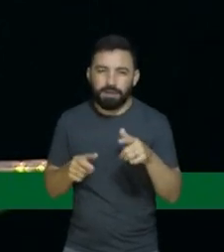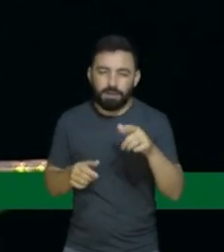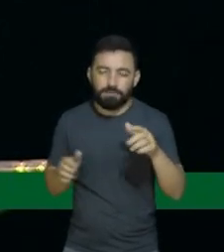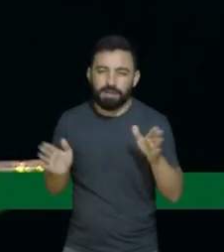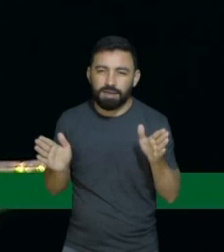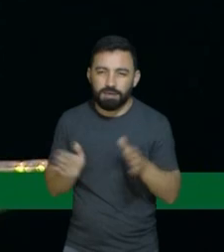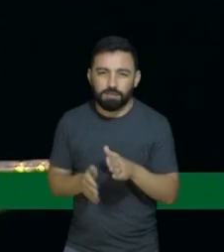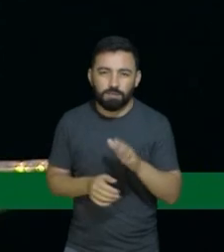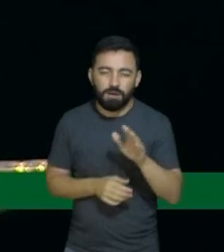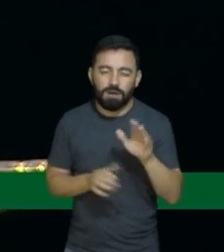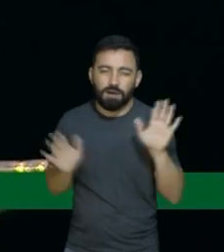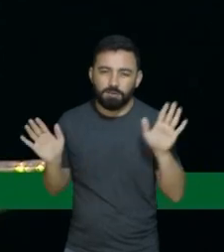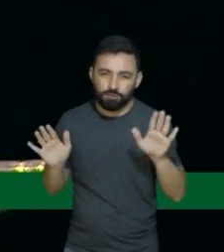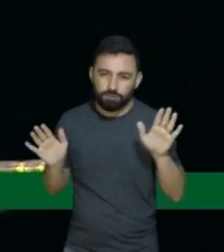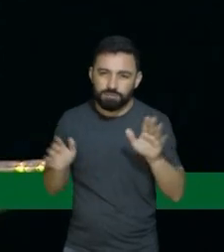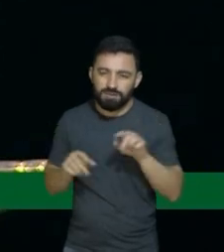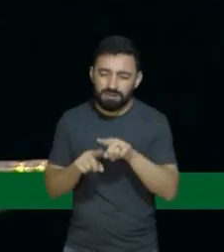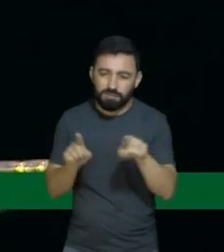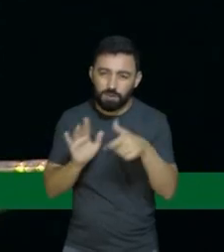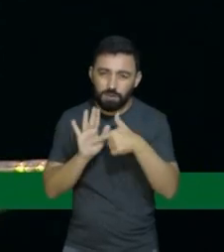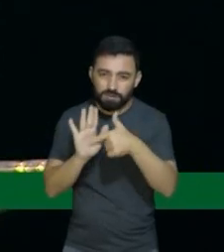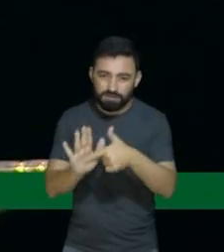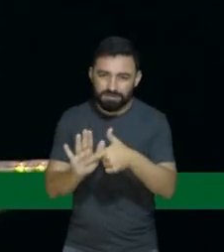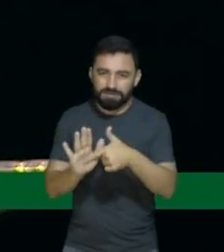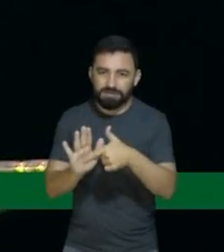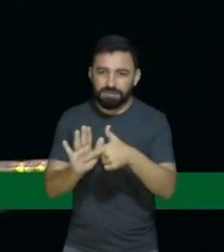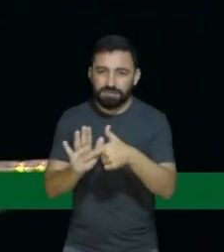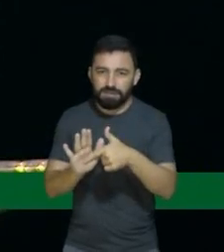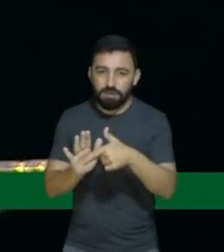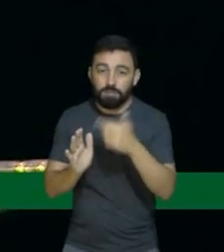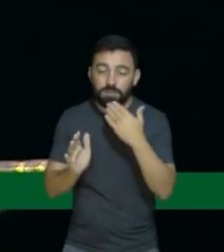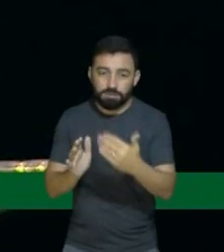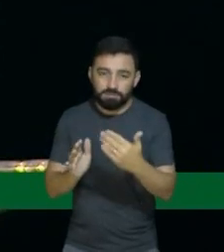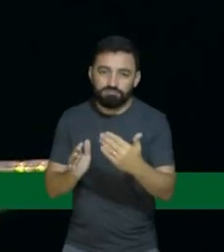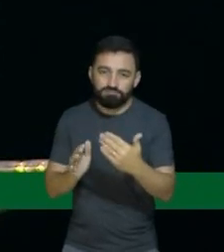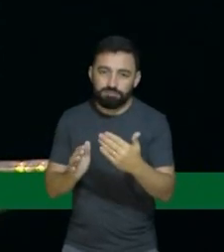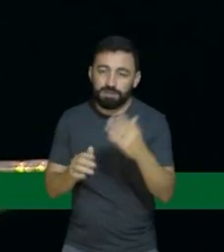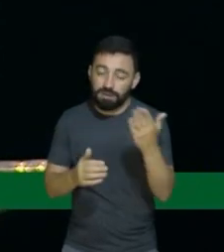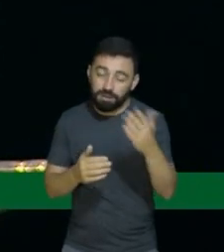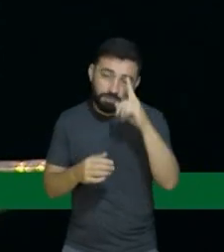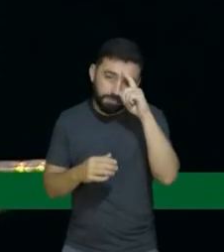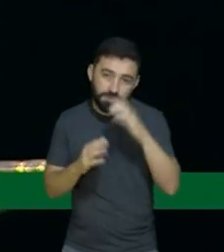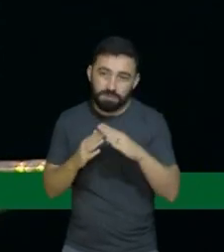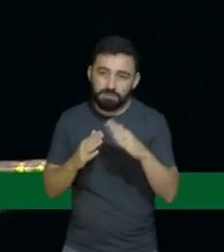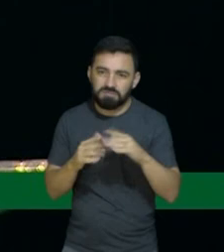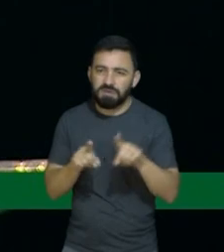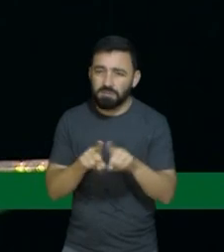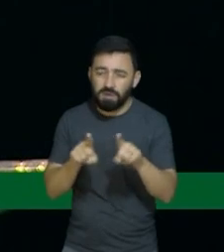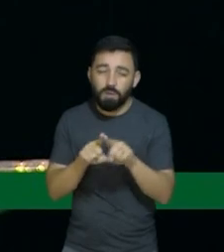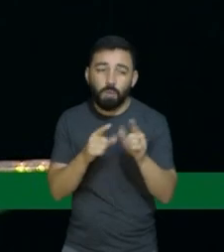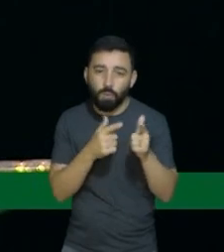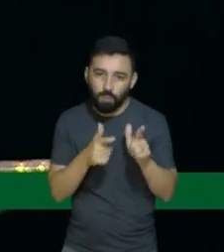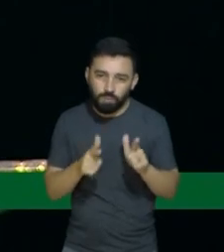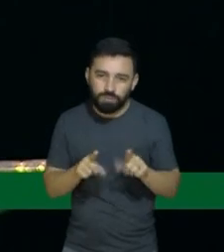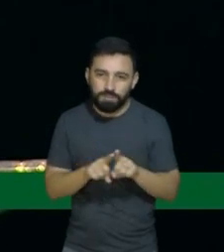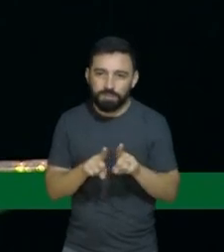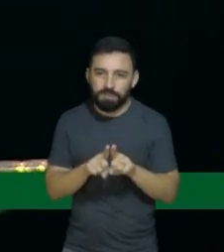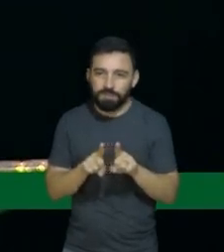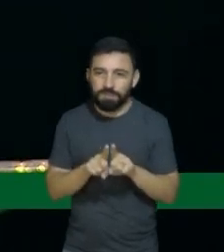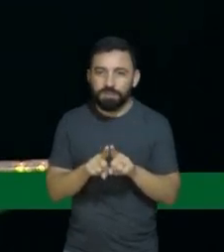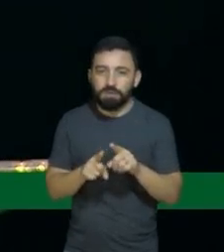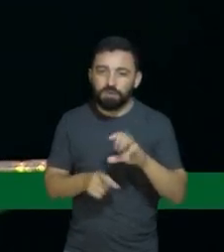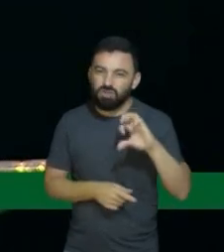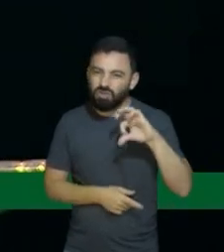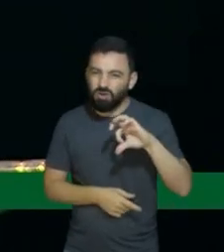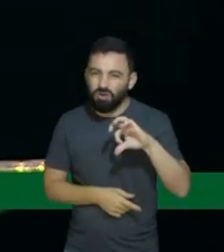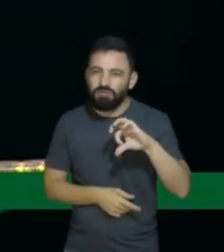aos nobres deputados eh do nosso hospital e creio que mais de alguns eh creio que uns